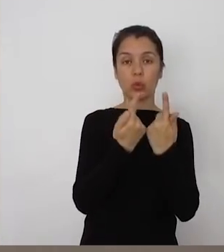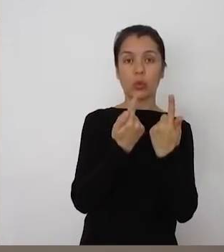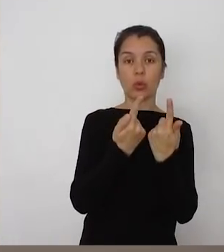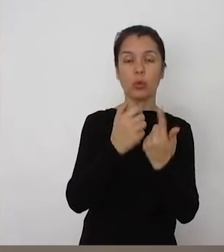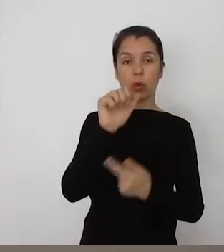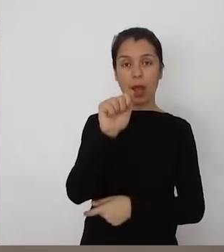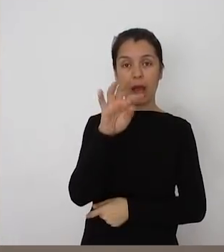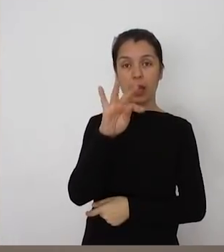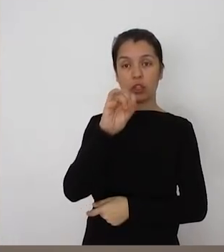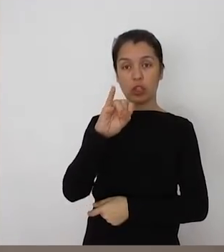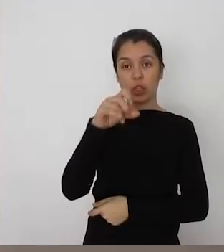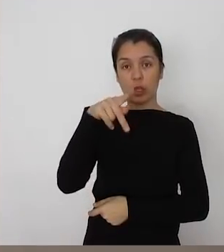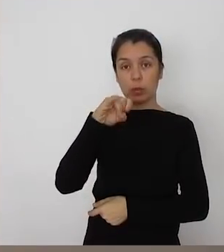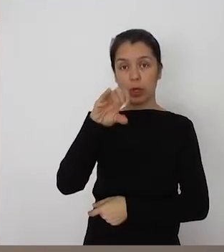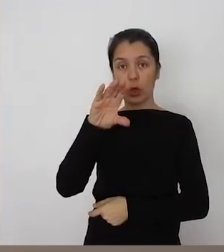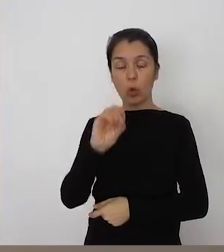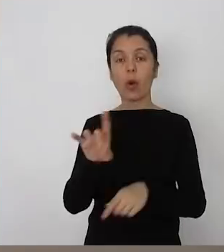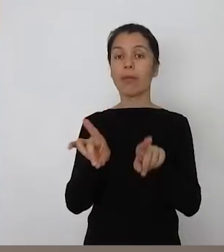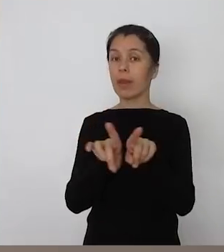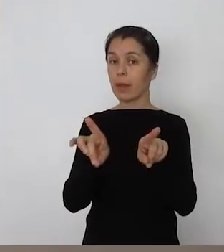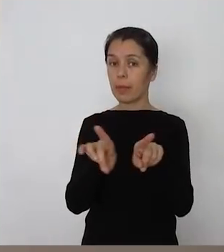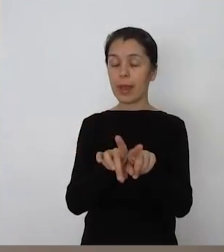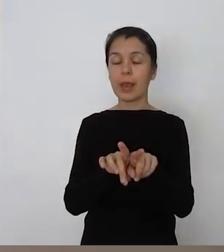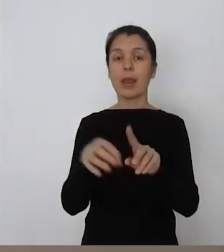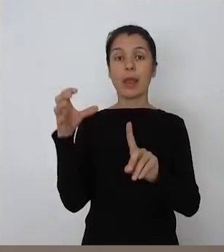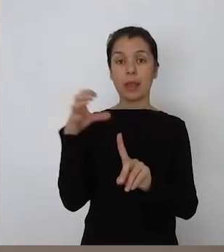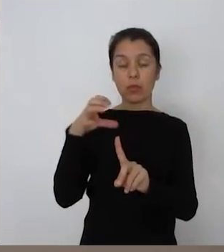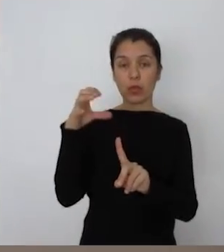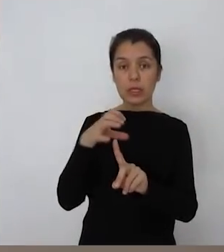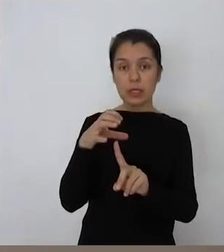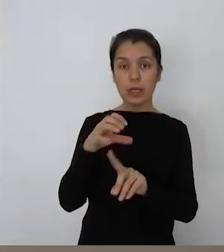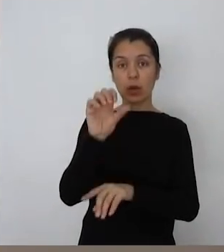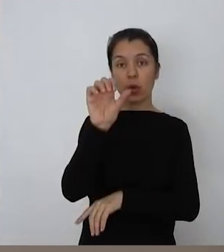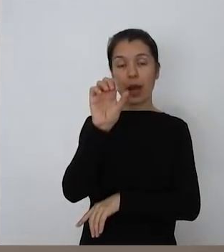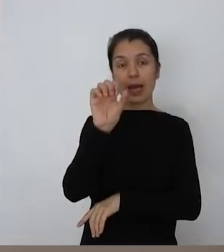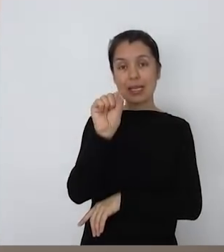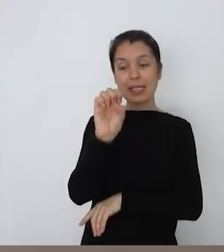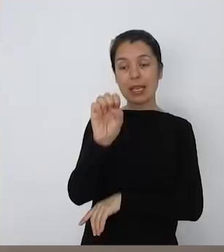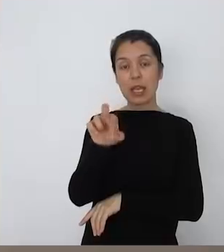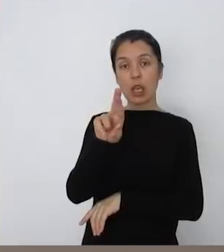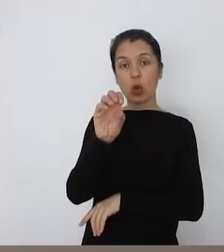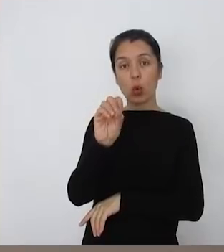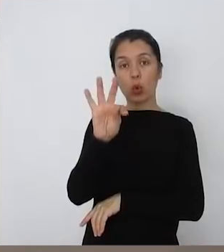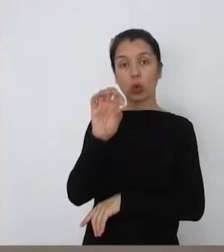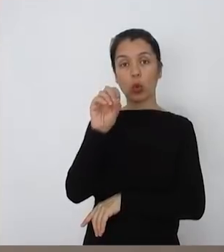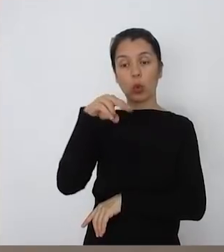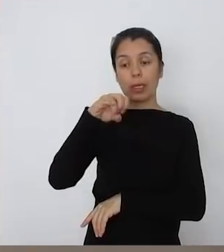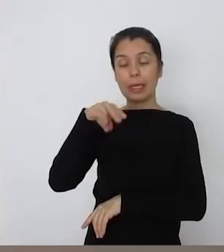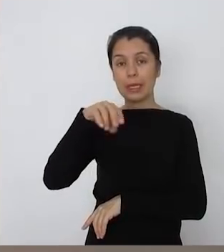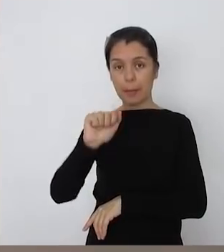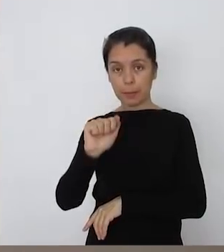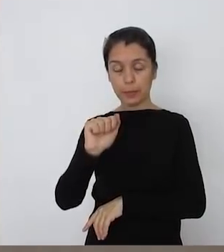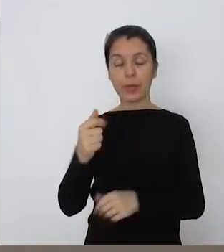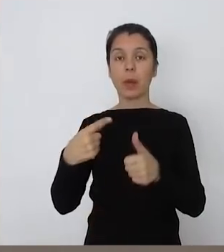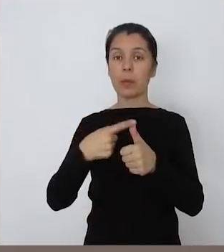área tegmental ventral até a parte do núcleo accumbens aqui. Ela passa também pela amígdala, por toda essa parte, por isso que é mesolímbica, perto do lobo